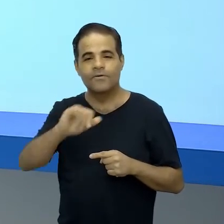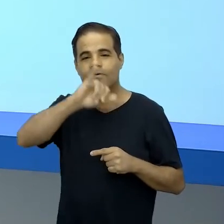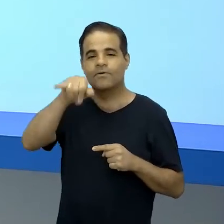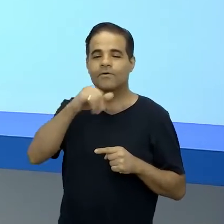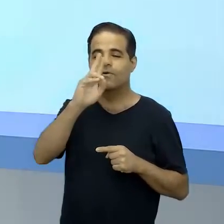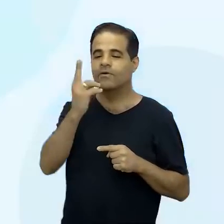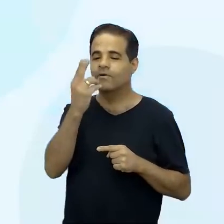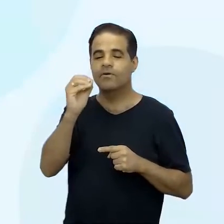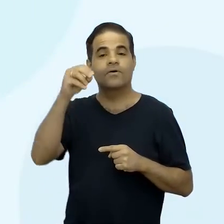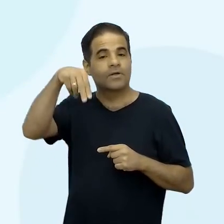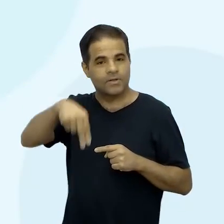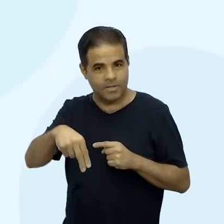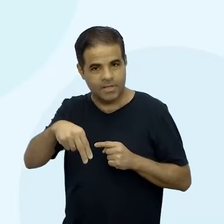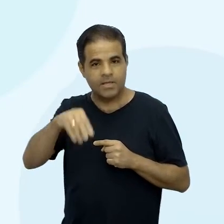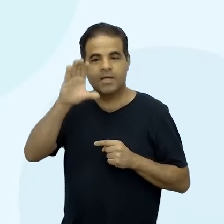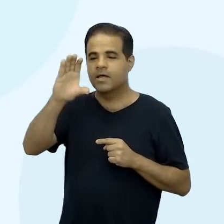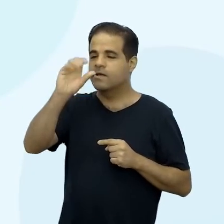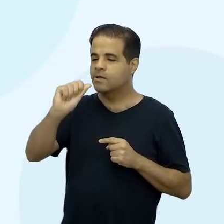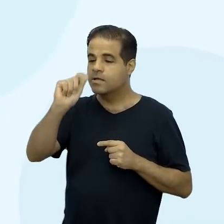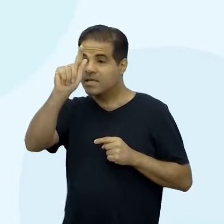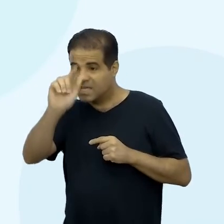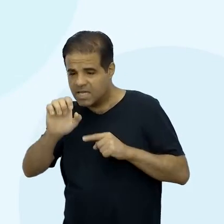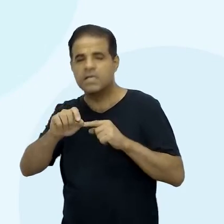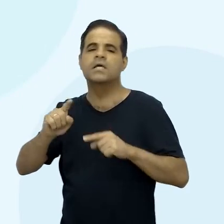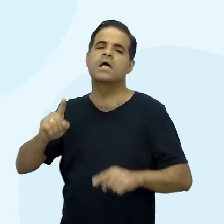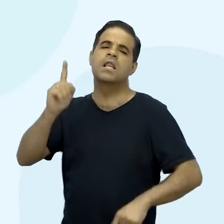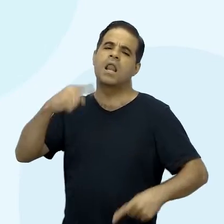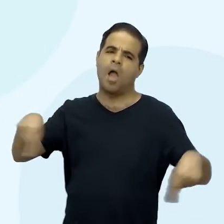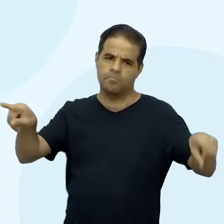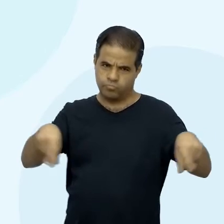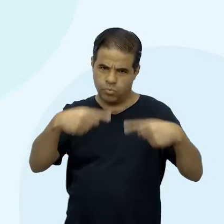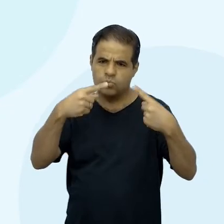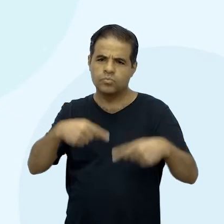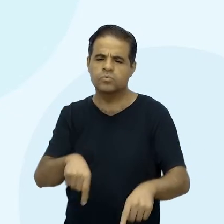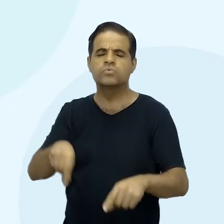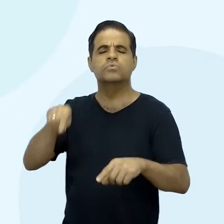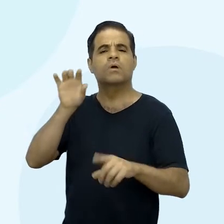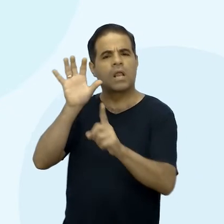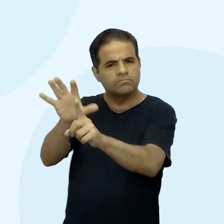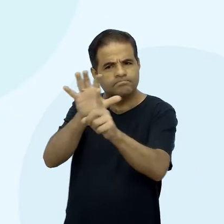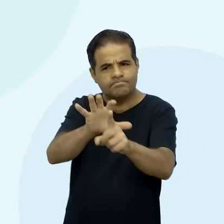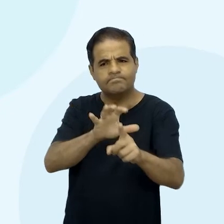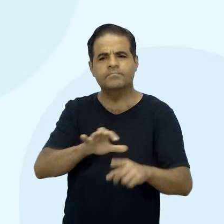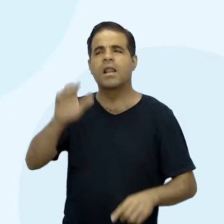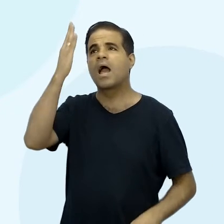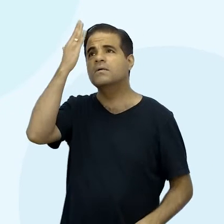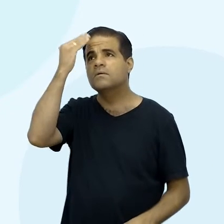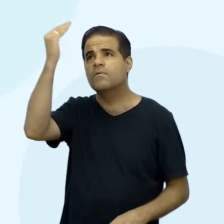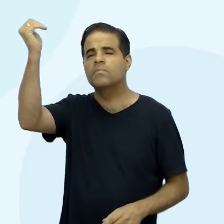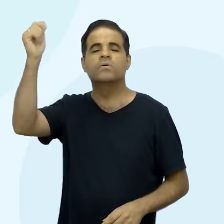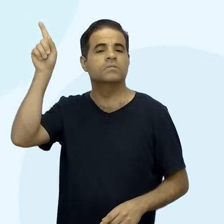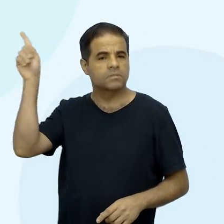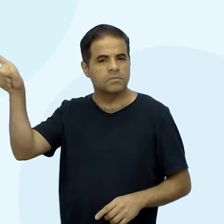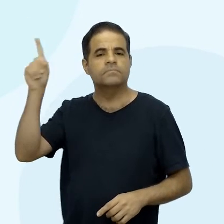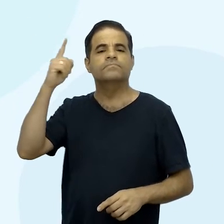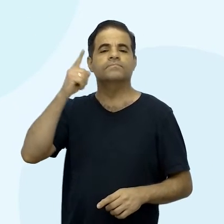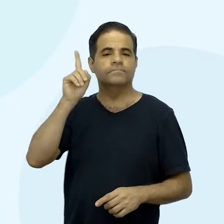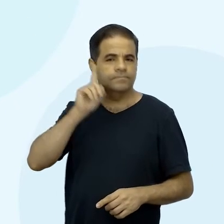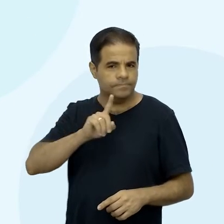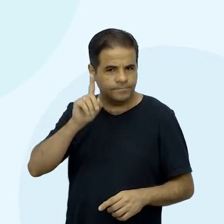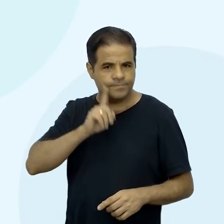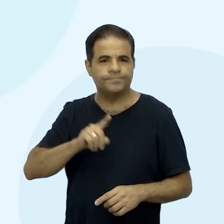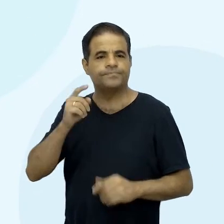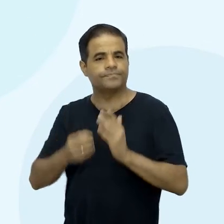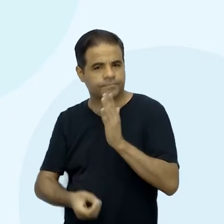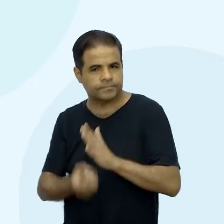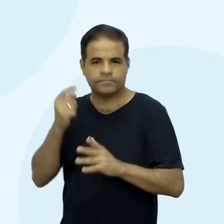Cage. Então, John Cage, ele era músico, na verdade, muito influente e criativo nos Estados Unidos. Em sua arte performática, explorava